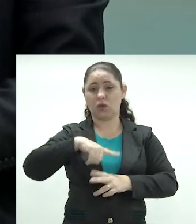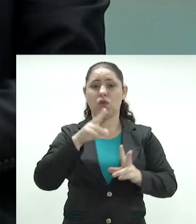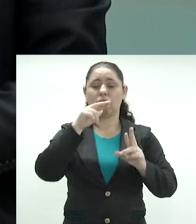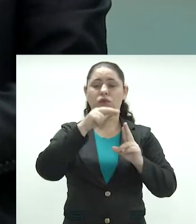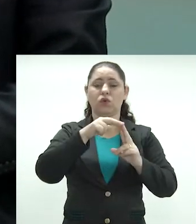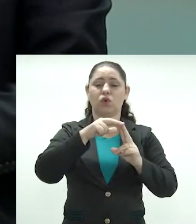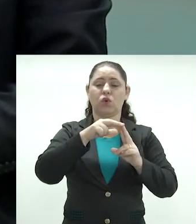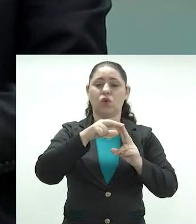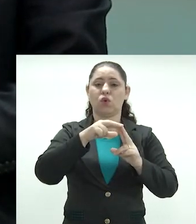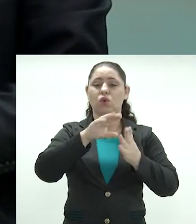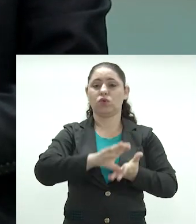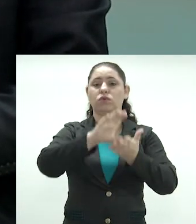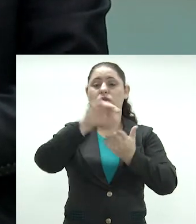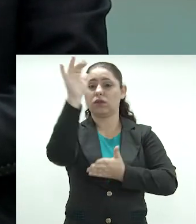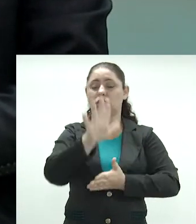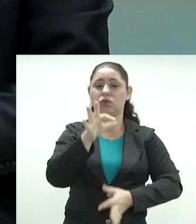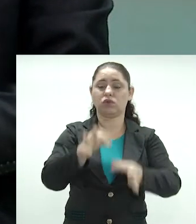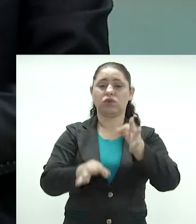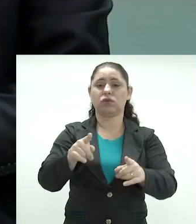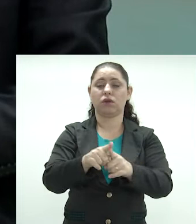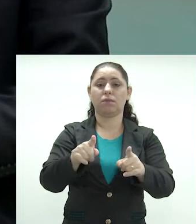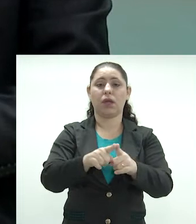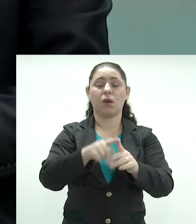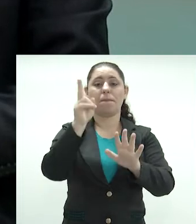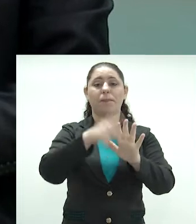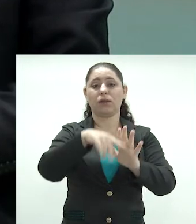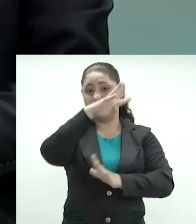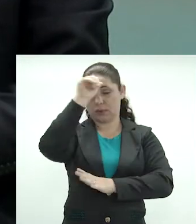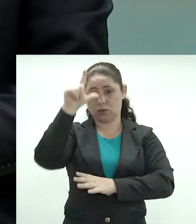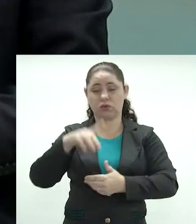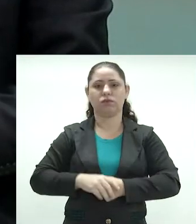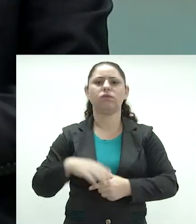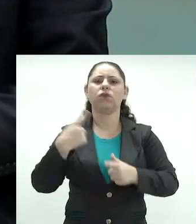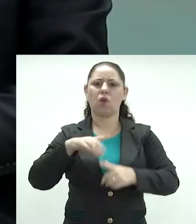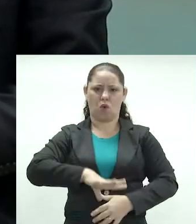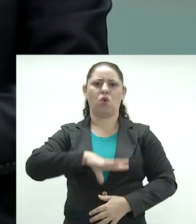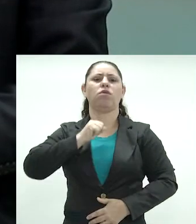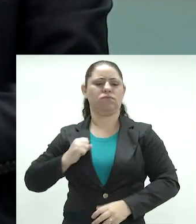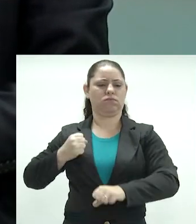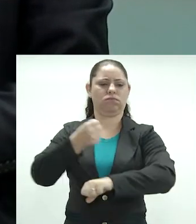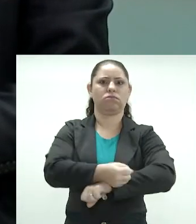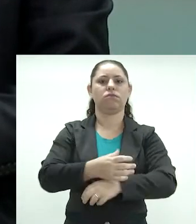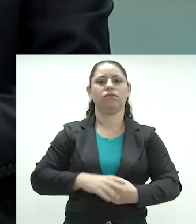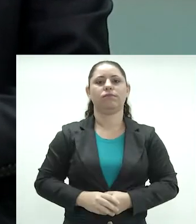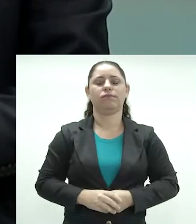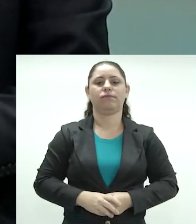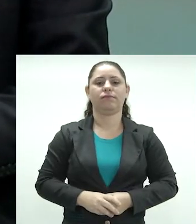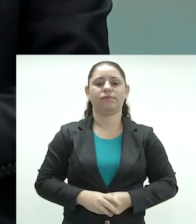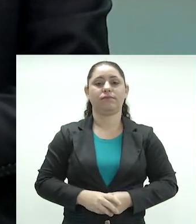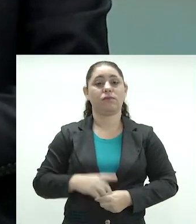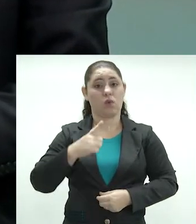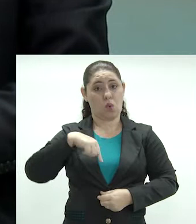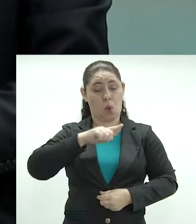Então nós mandamos como referência para o Conselho Nacional de Justiça e Conselho Nacional do Ministério Público o plano do Mato Grosso do Sul. Porque nós tivemos coragem de ir para